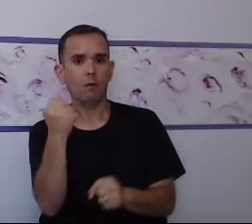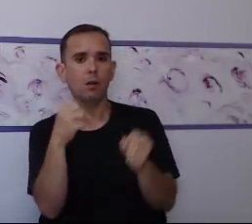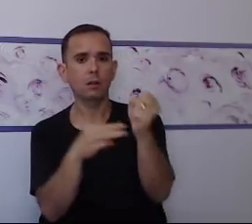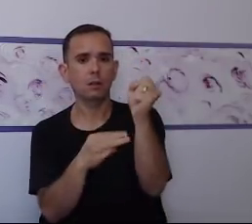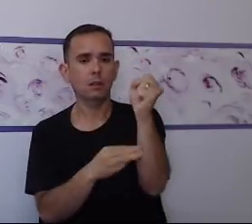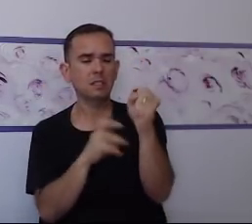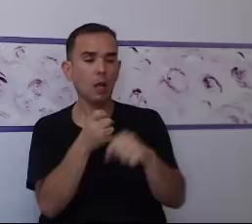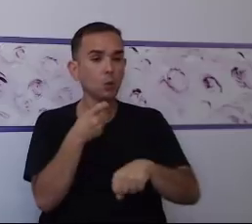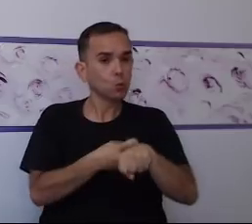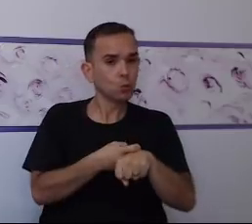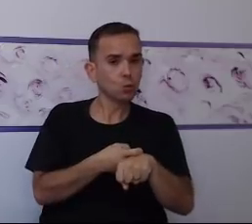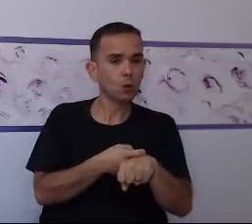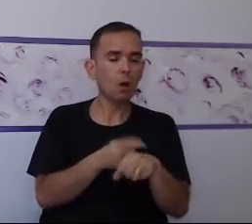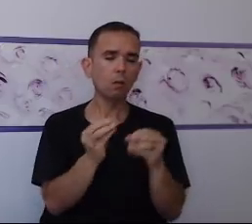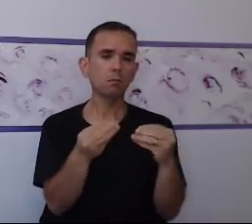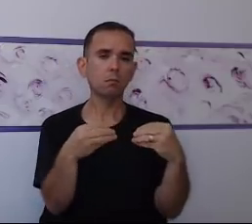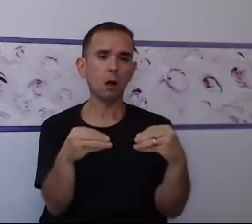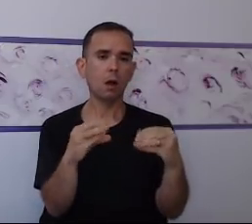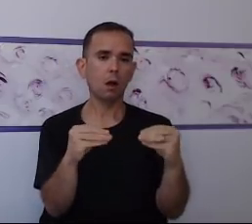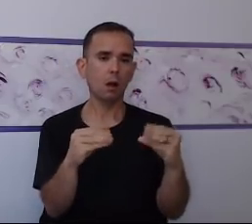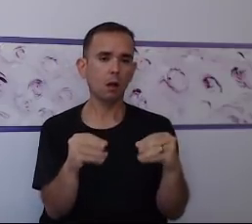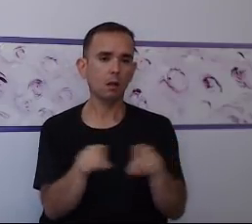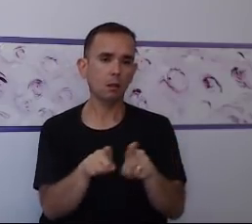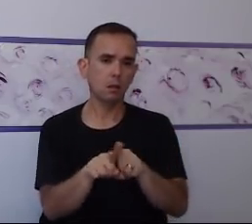mais rígido ou se ele é mais molinho, tá?